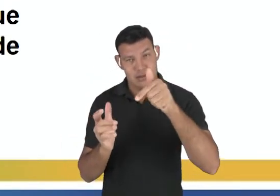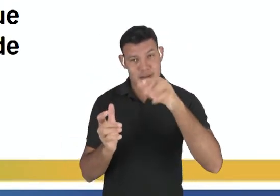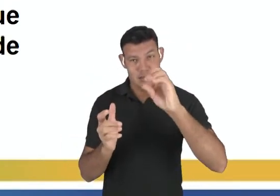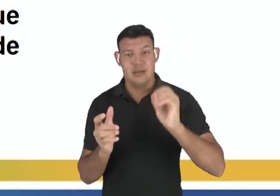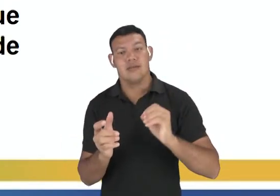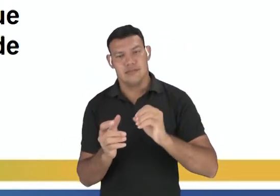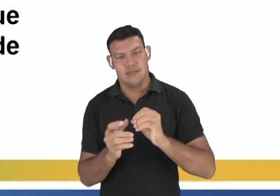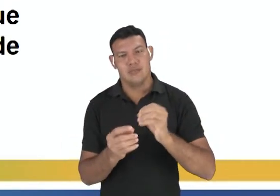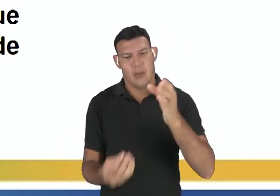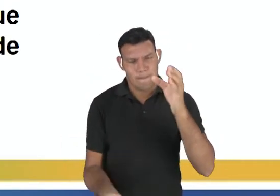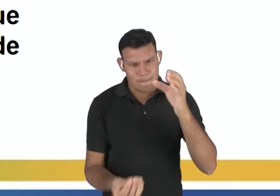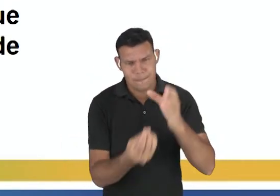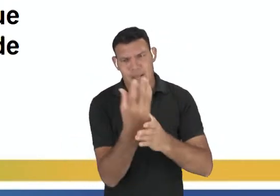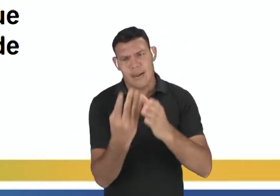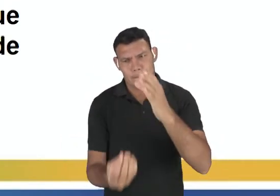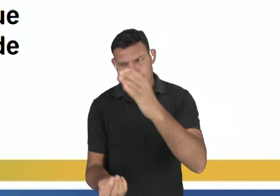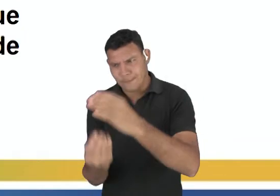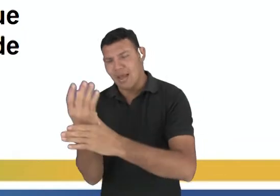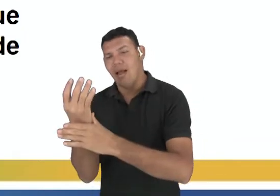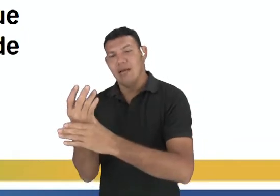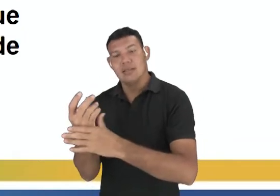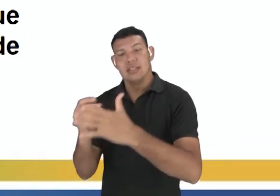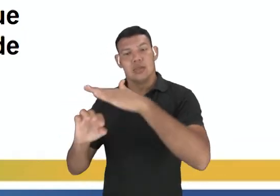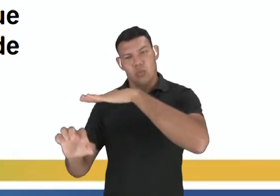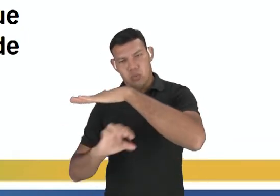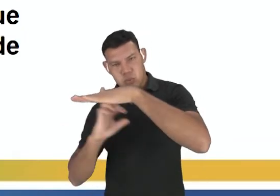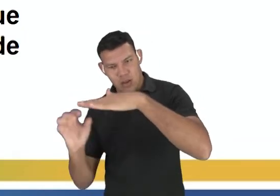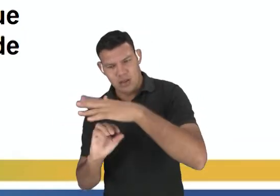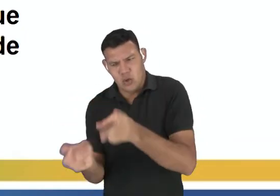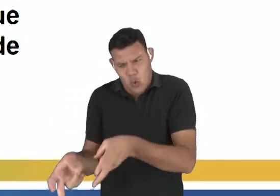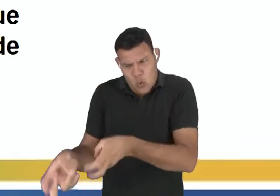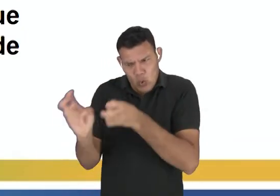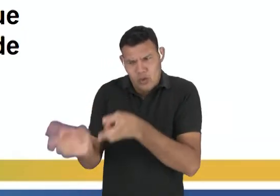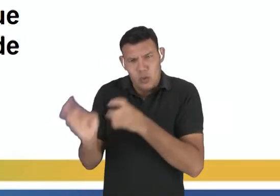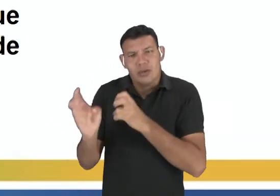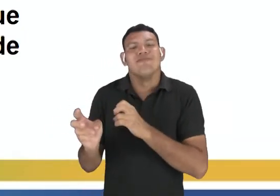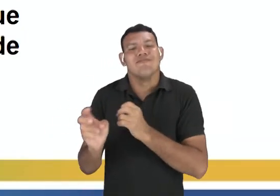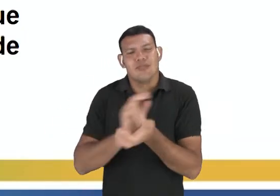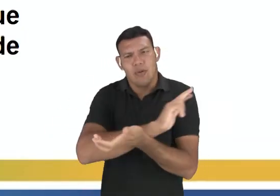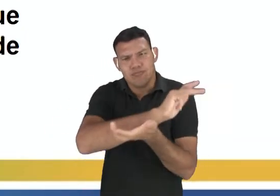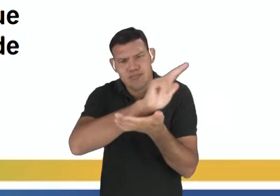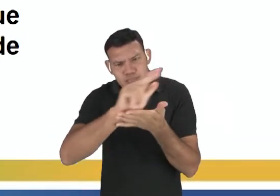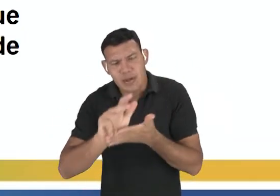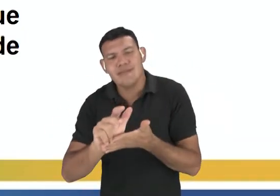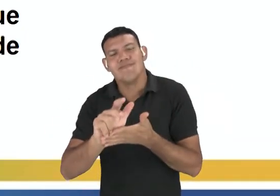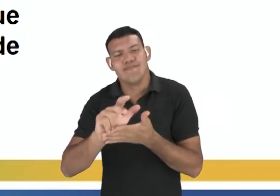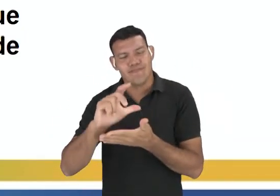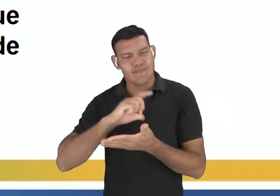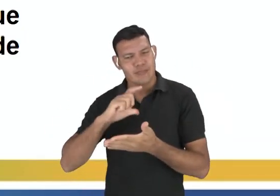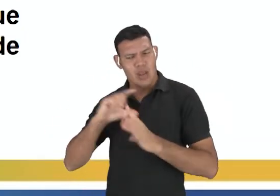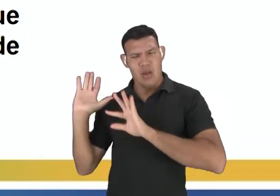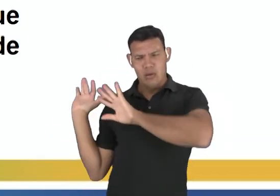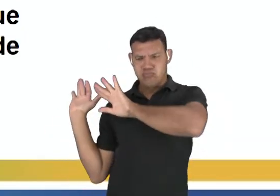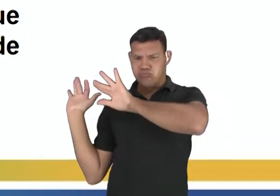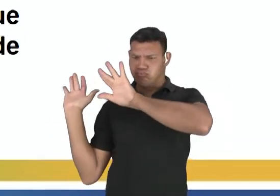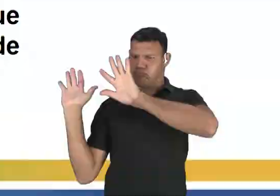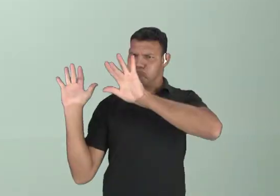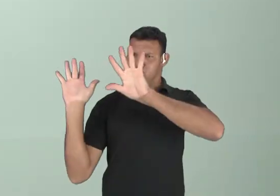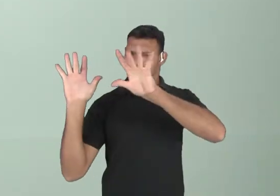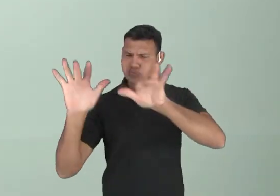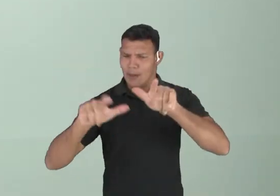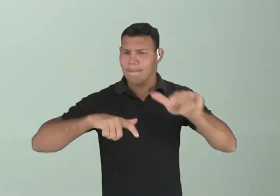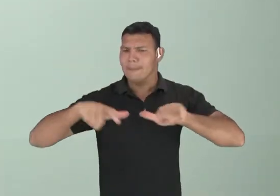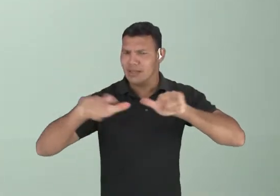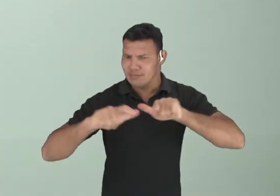se instalar empresas mineradoras, assim como milhares de trabalhadores que migraram de diversos lugares